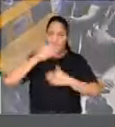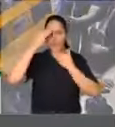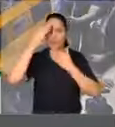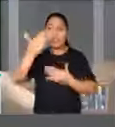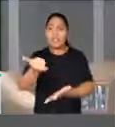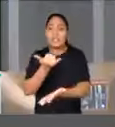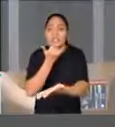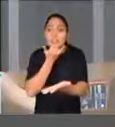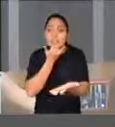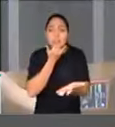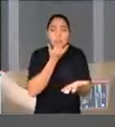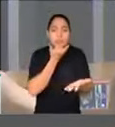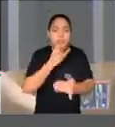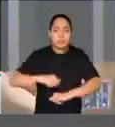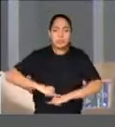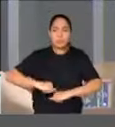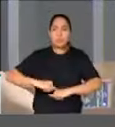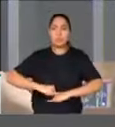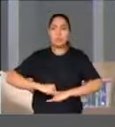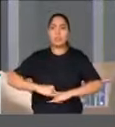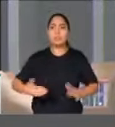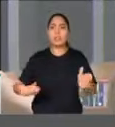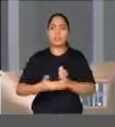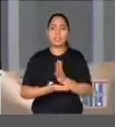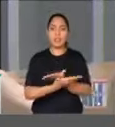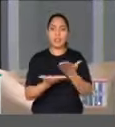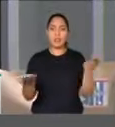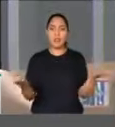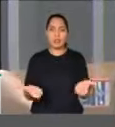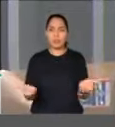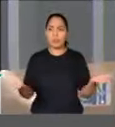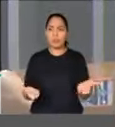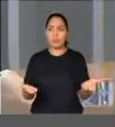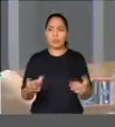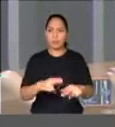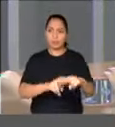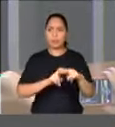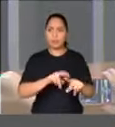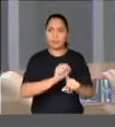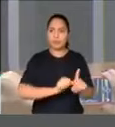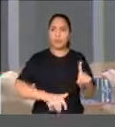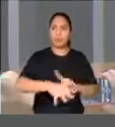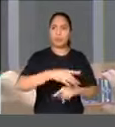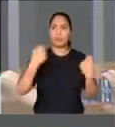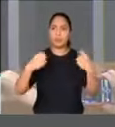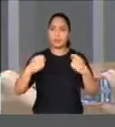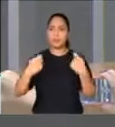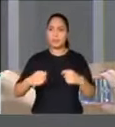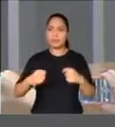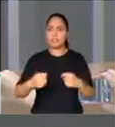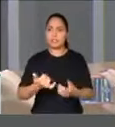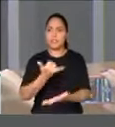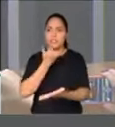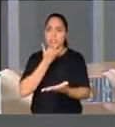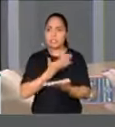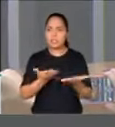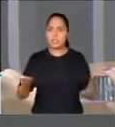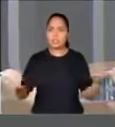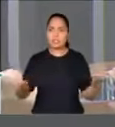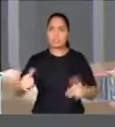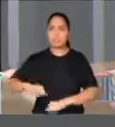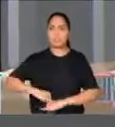E desculpe pelo sofrimento que tantos passaram até hoje, porque a sociedade precisa pedir desculpa a todos que